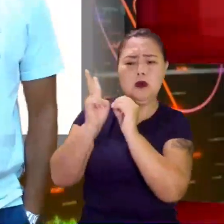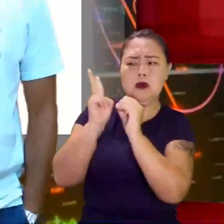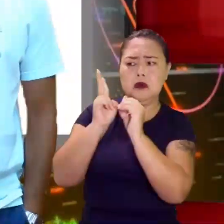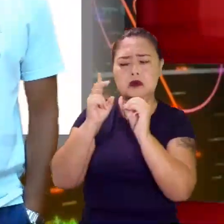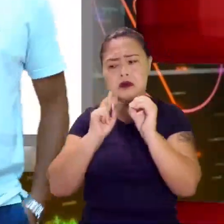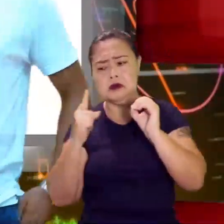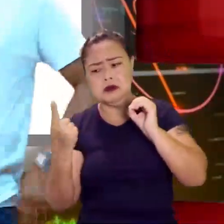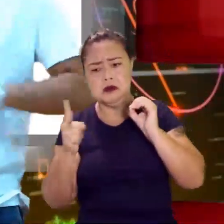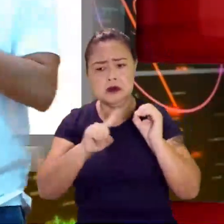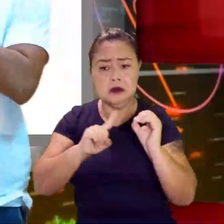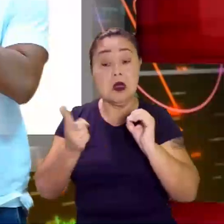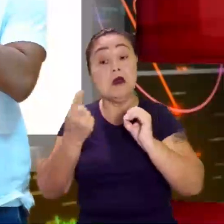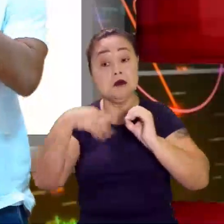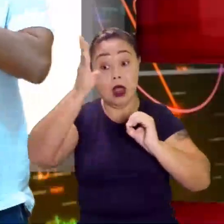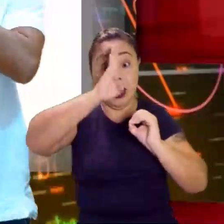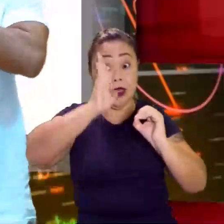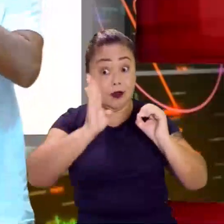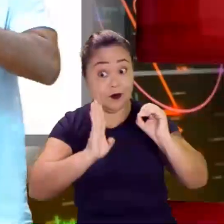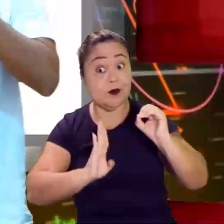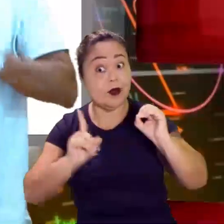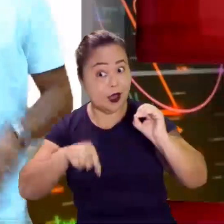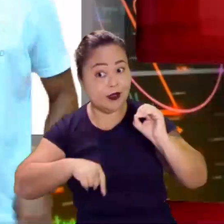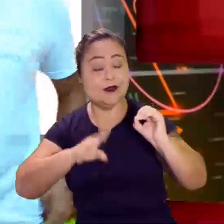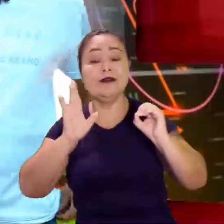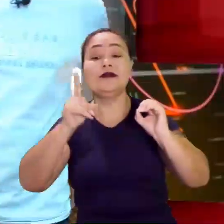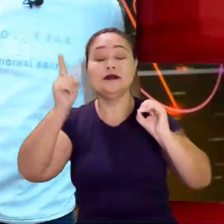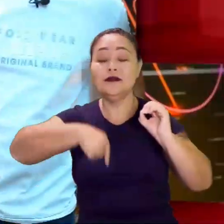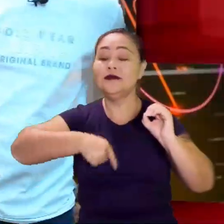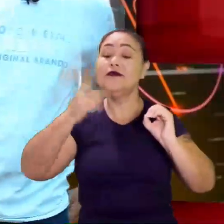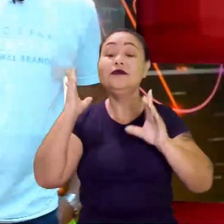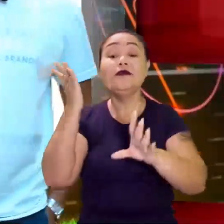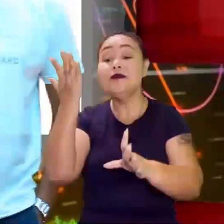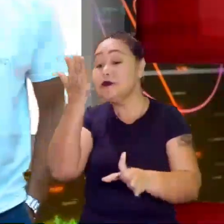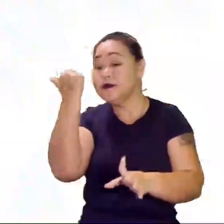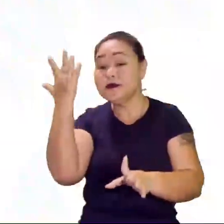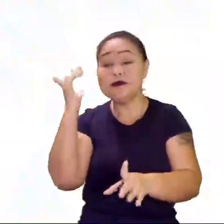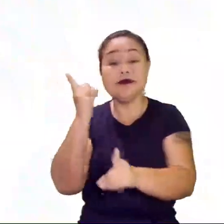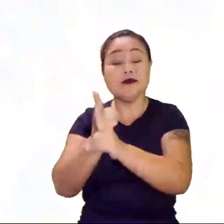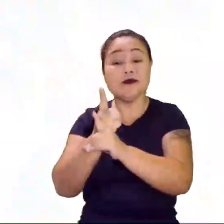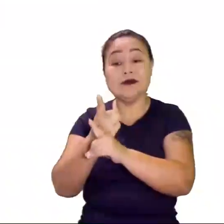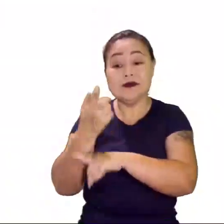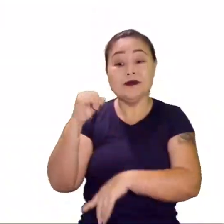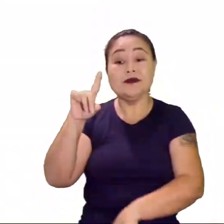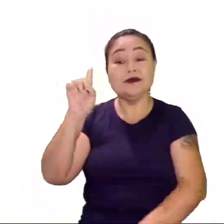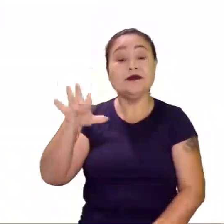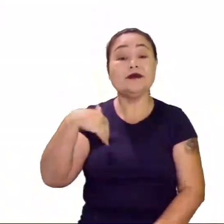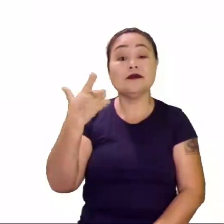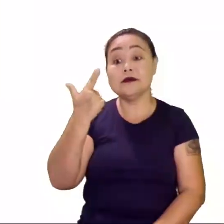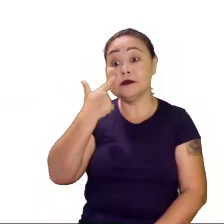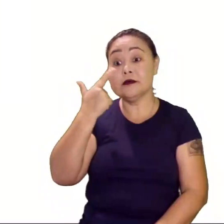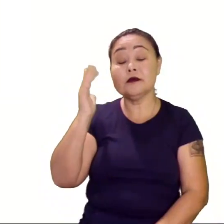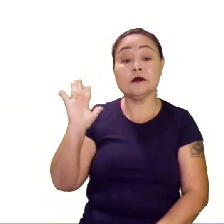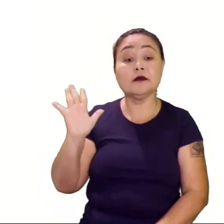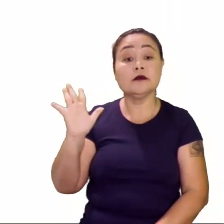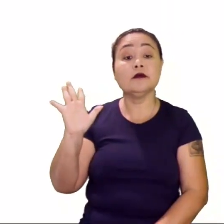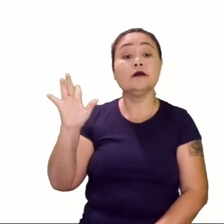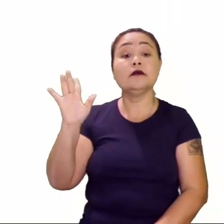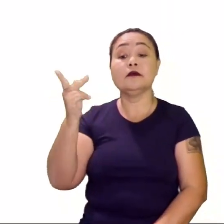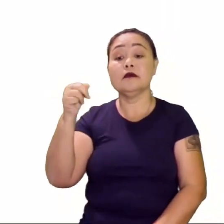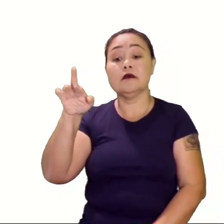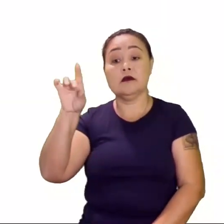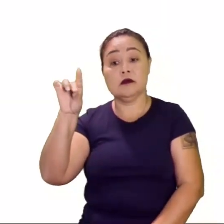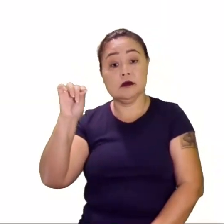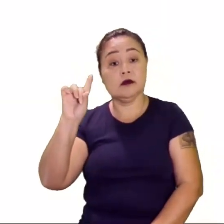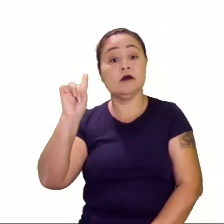indiano, índio, né? Índio brasileiro. Índio brasileiro? Índio brasileiro. Vamos lá, vamos descobrir vamos desvendar esse mistério? Olha lá, então. Charada! O que